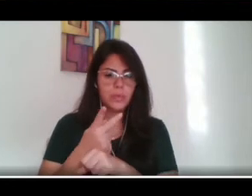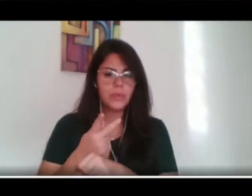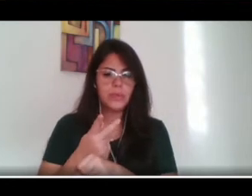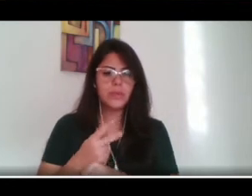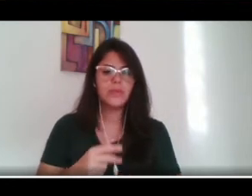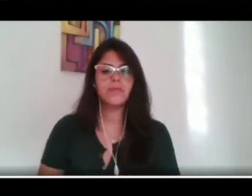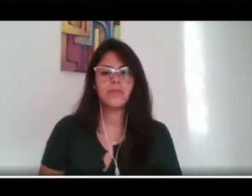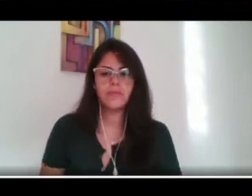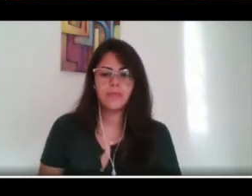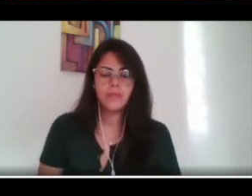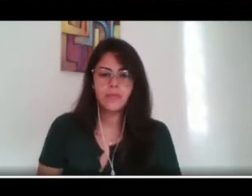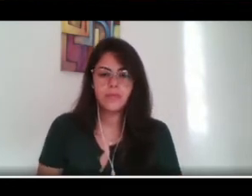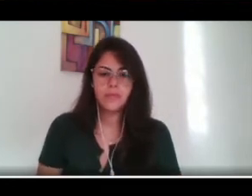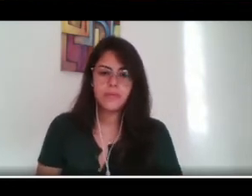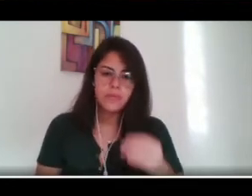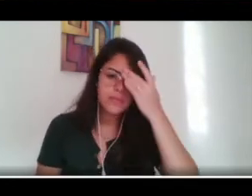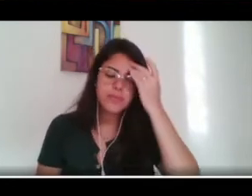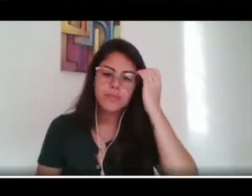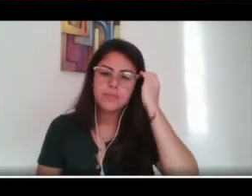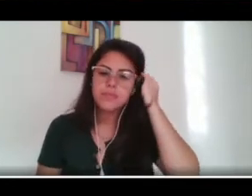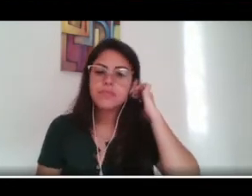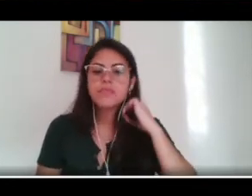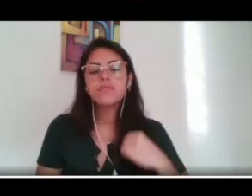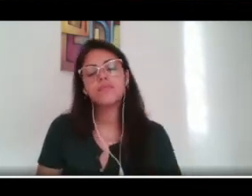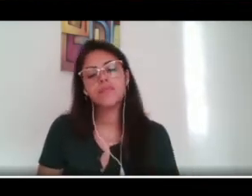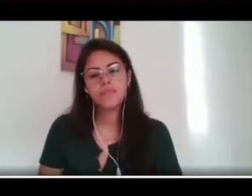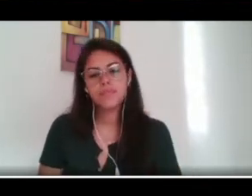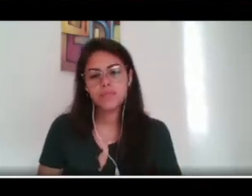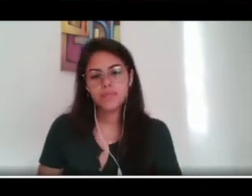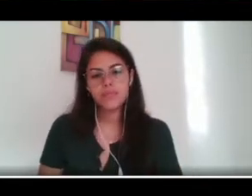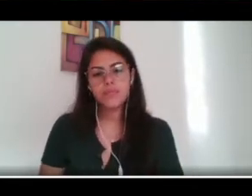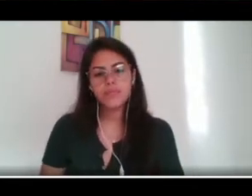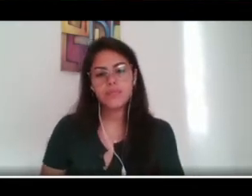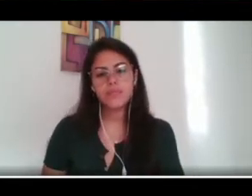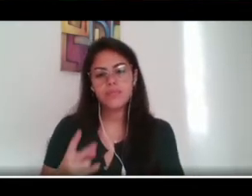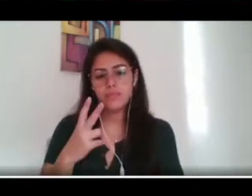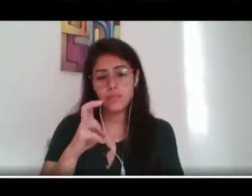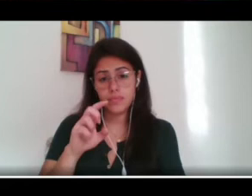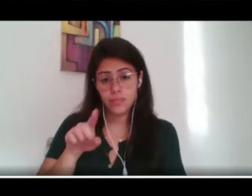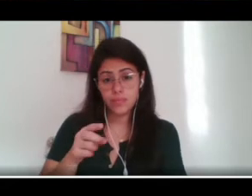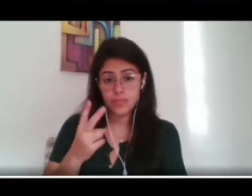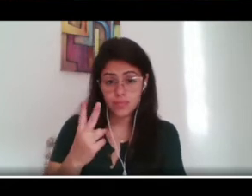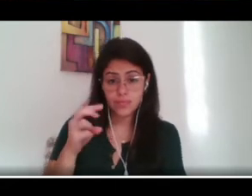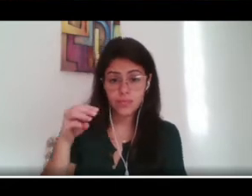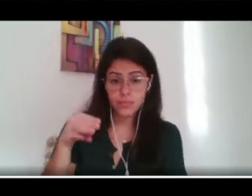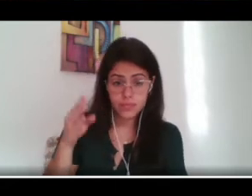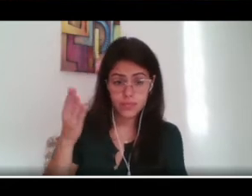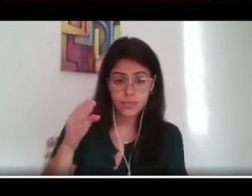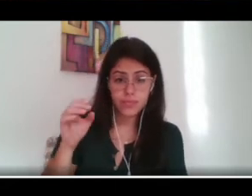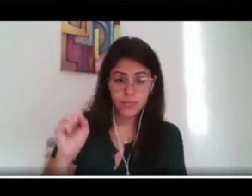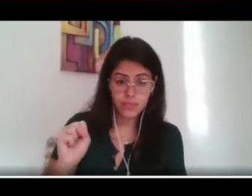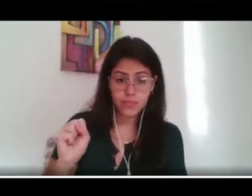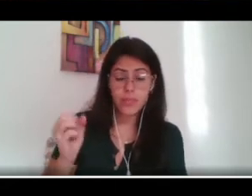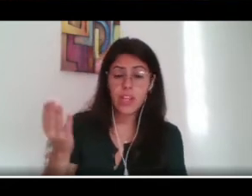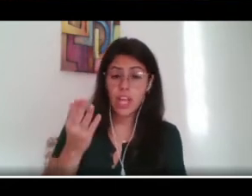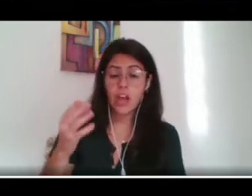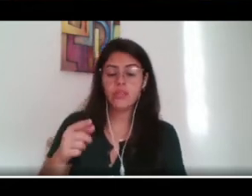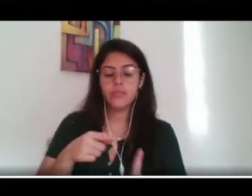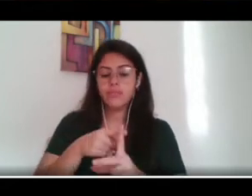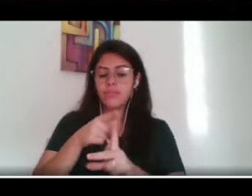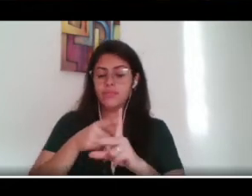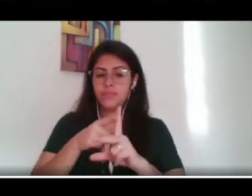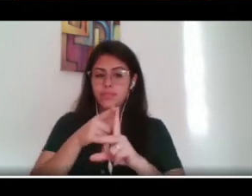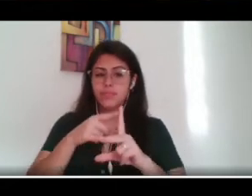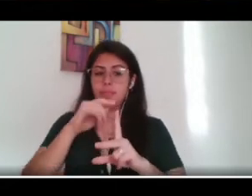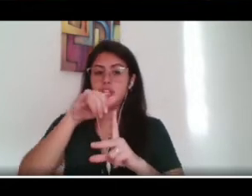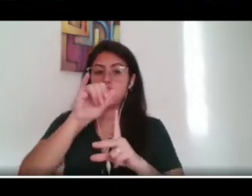25,2 metros por segundo, e a componente em y da velocidade inicial é 16,3 metros por